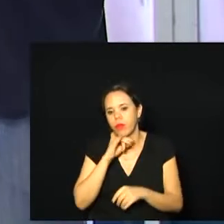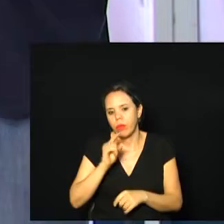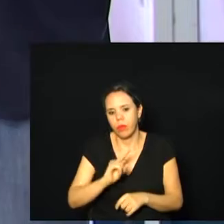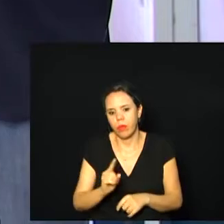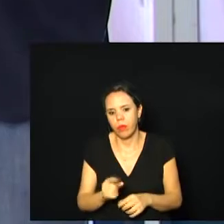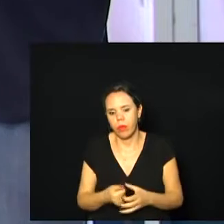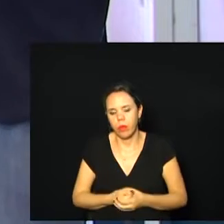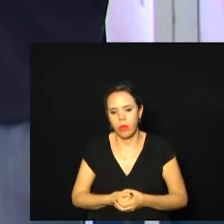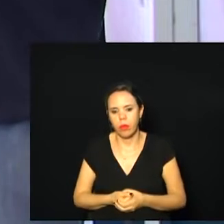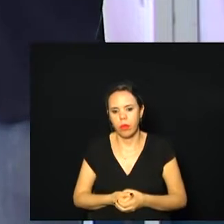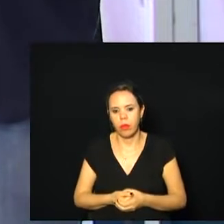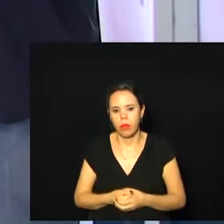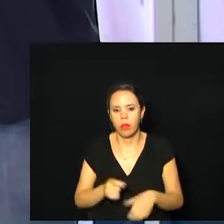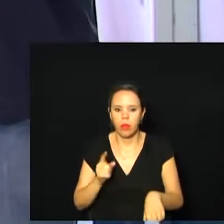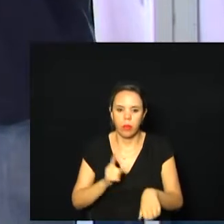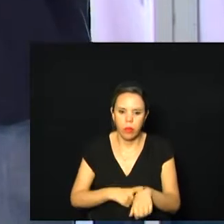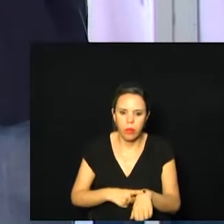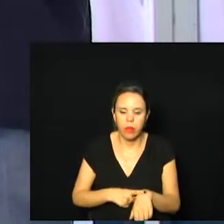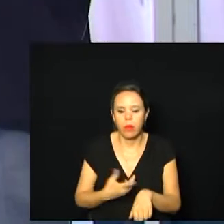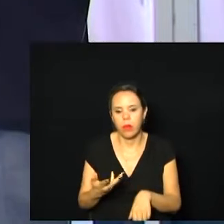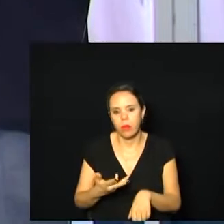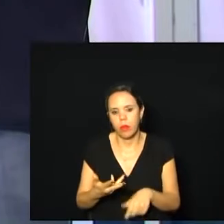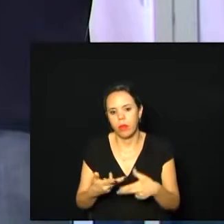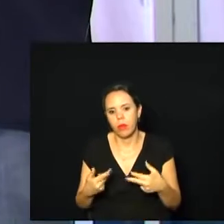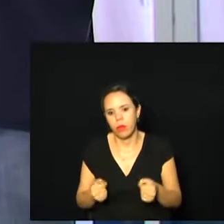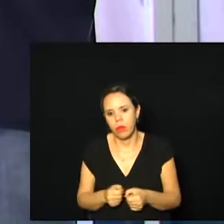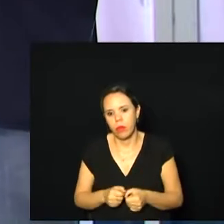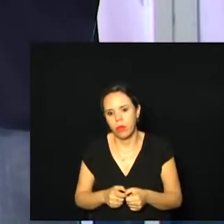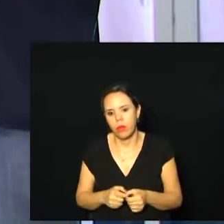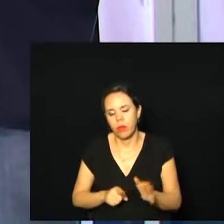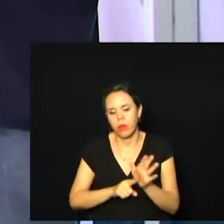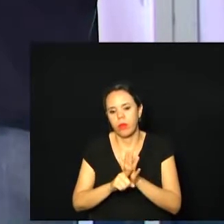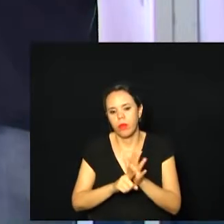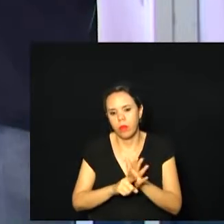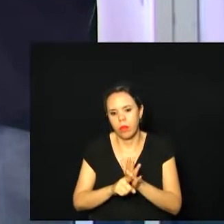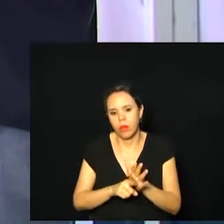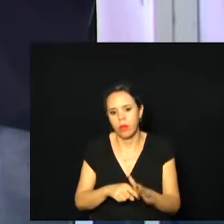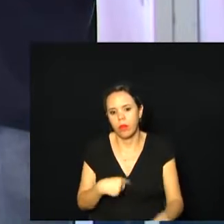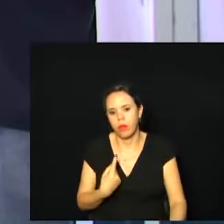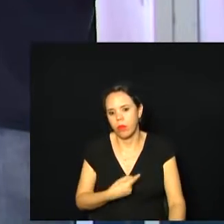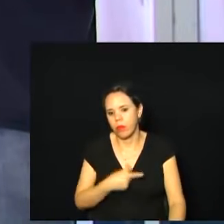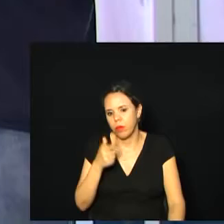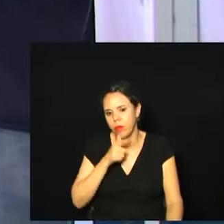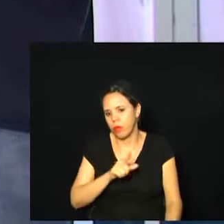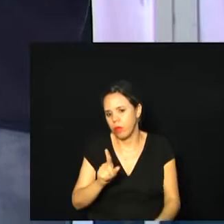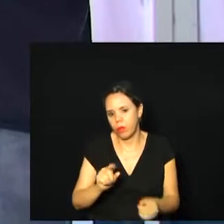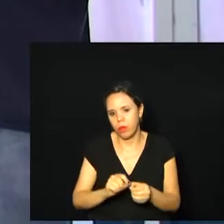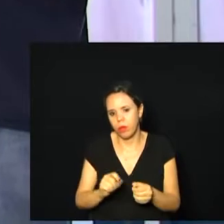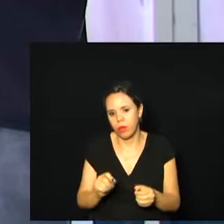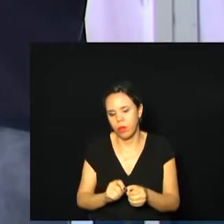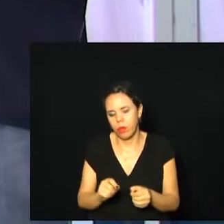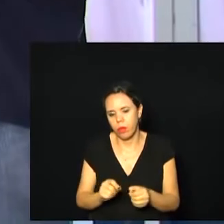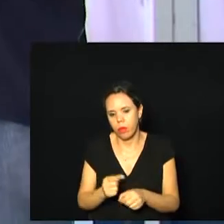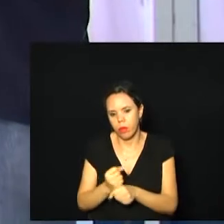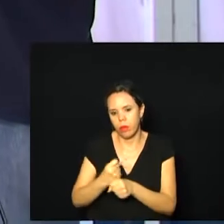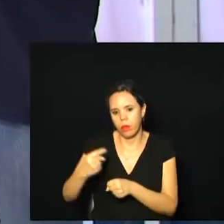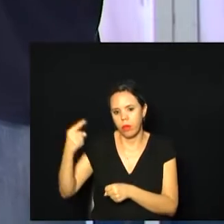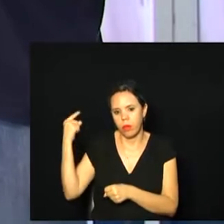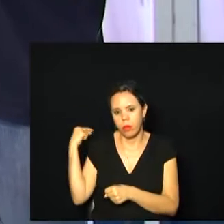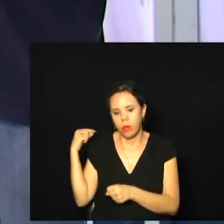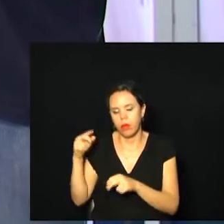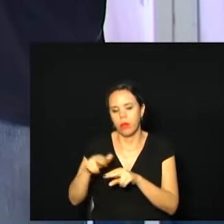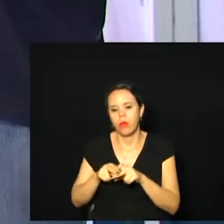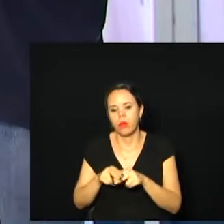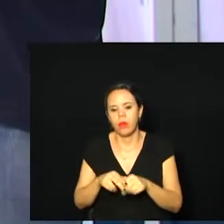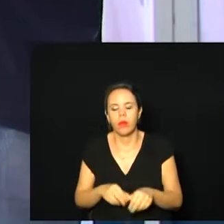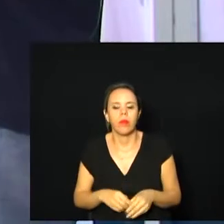Ela poupa tempo, ela acelera pesquisas que a gente não conseguiria fazer anos atrás.